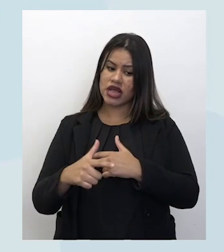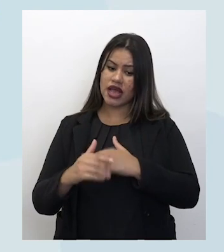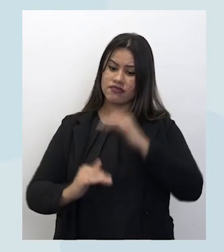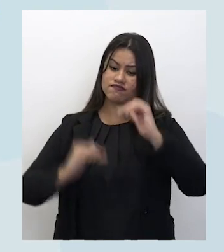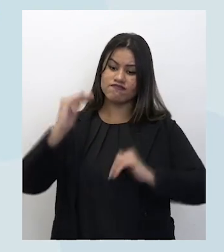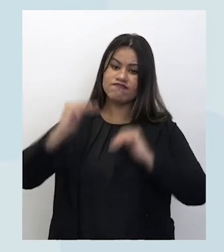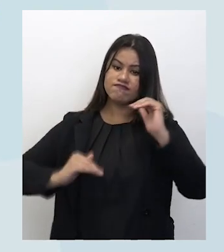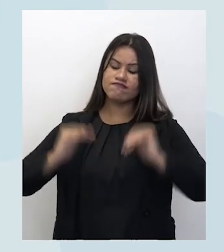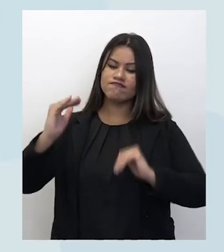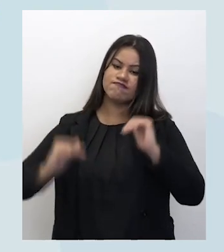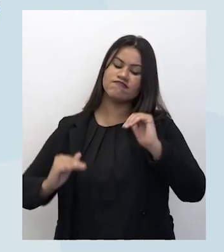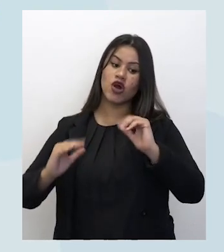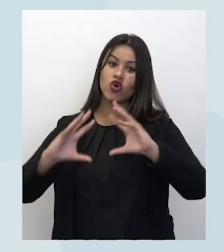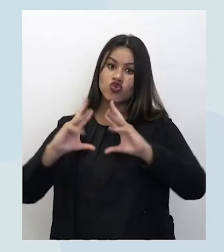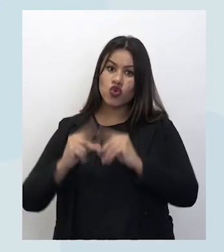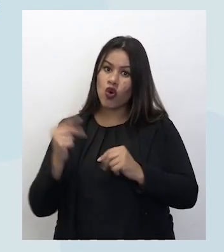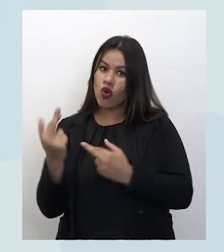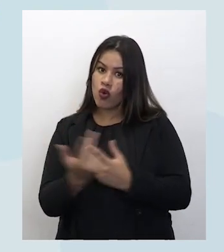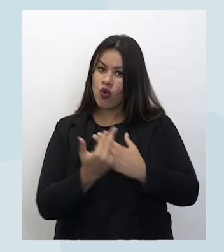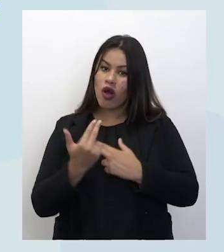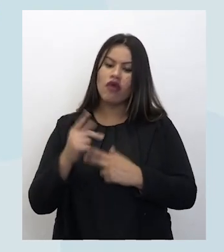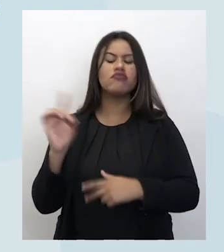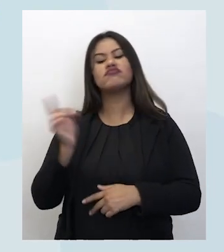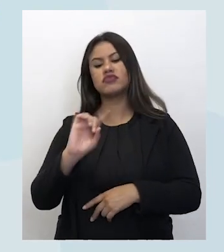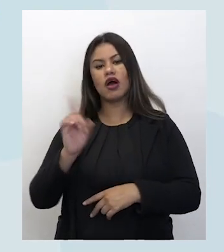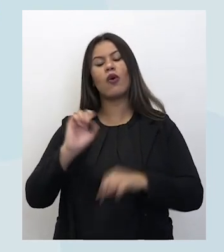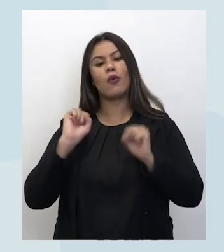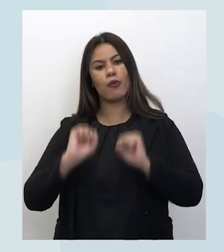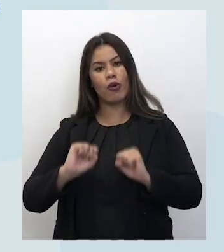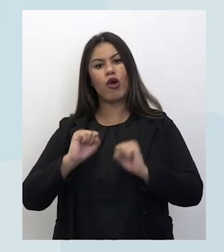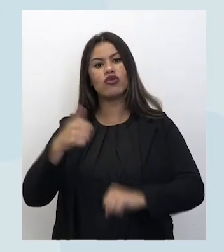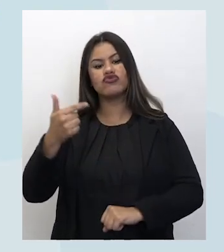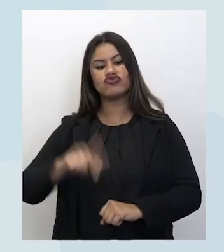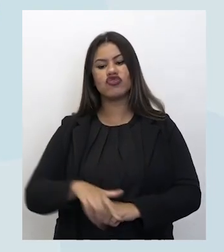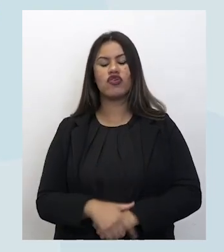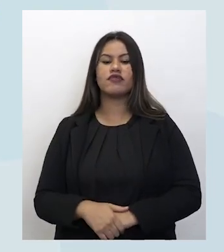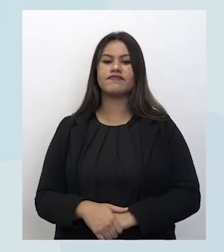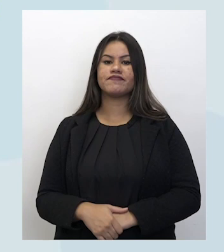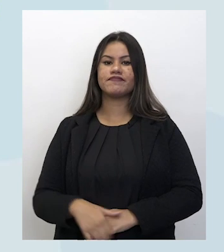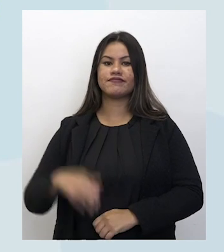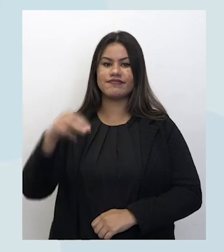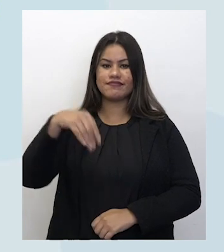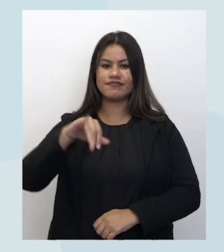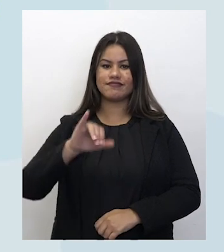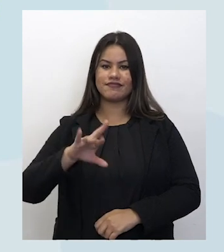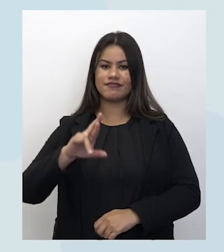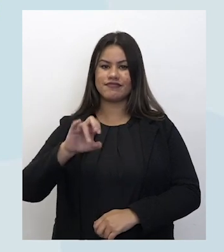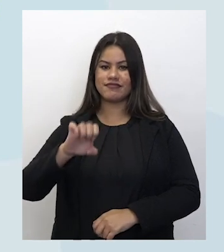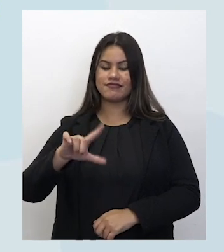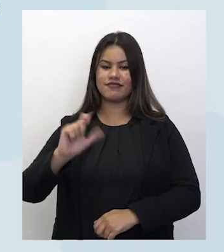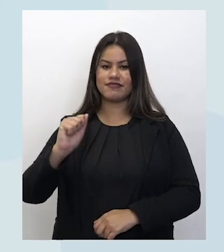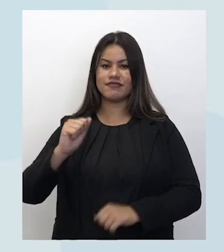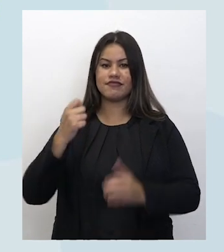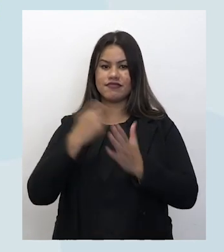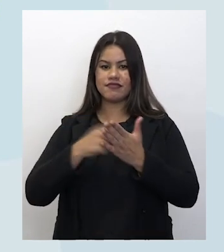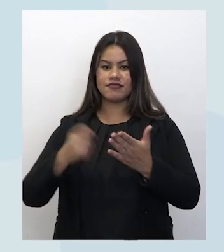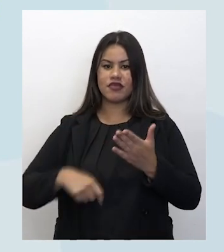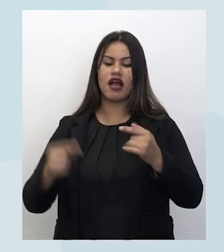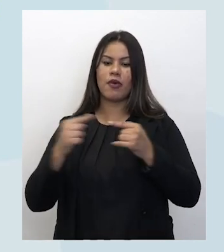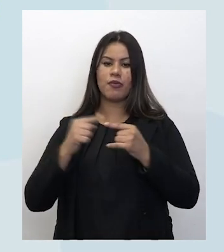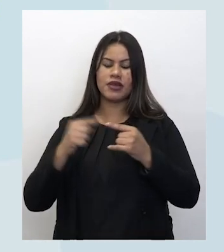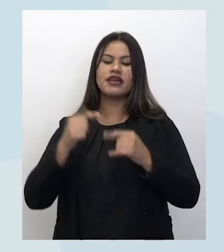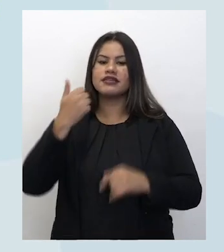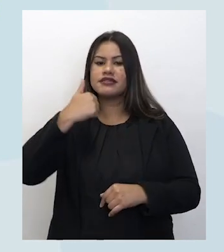Não, mas a maioria. Dá mais uma olhadinha aí para ver se legal, vocês enxergam. Voltou. A Mirella, desculpa, viu, Mirella? A Mirella escreveu, sim, é do casal,